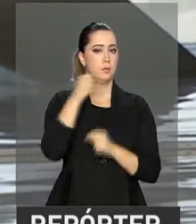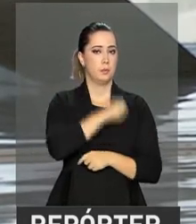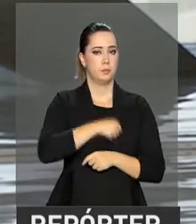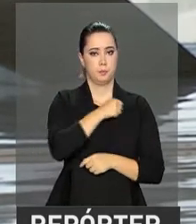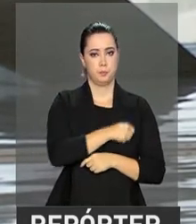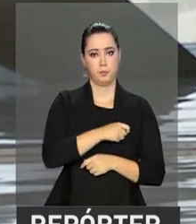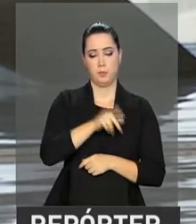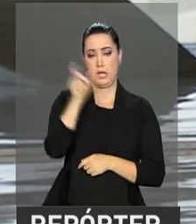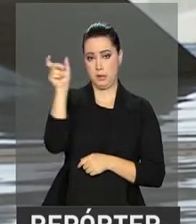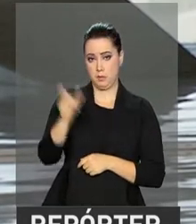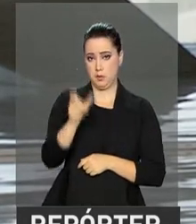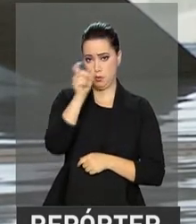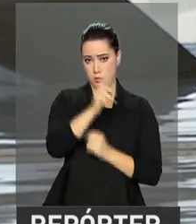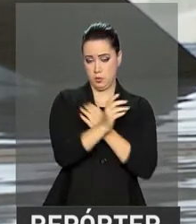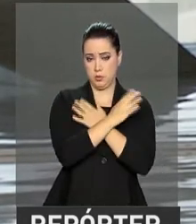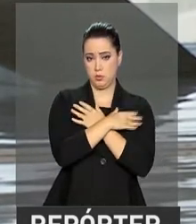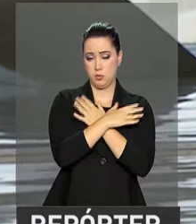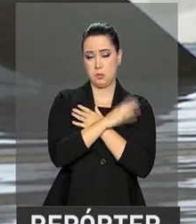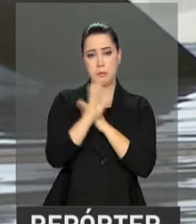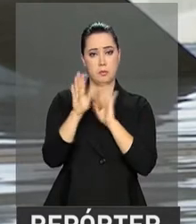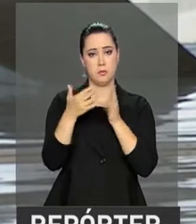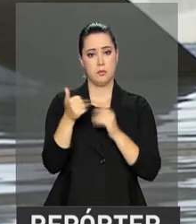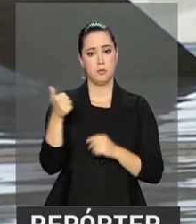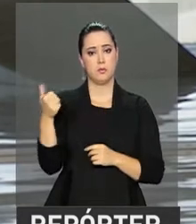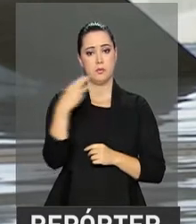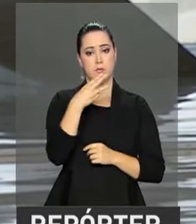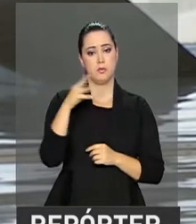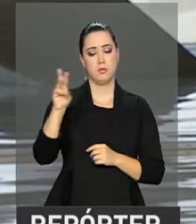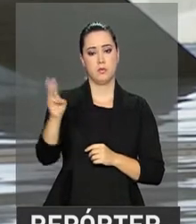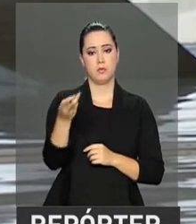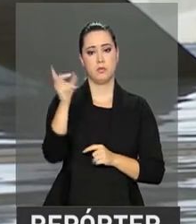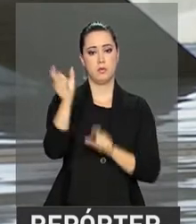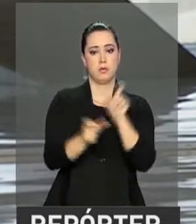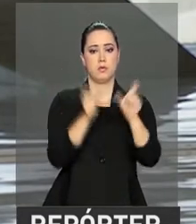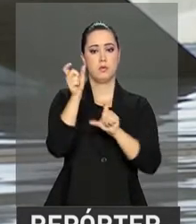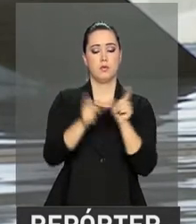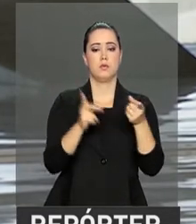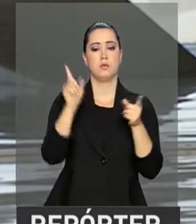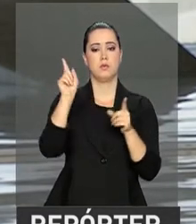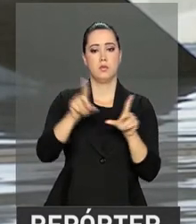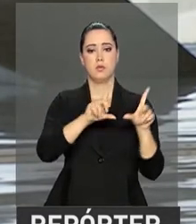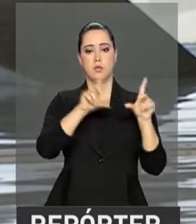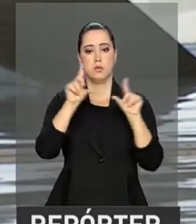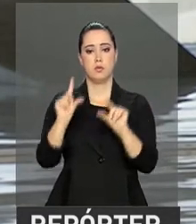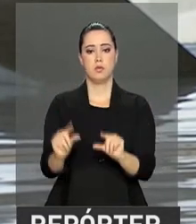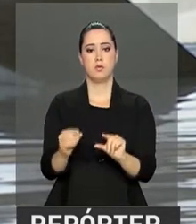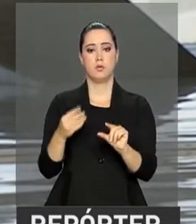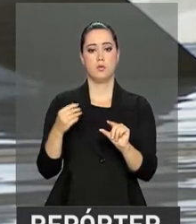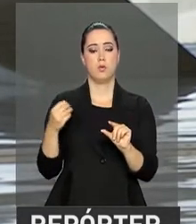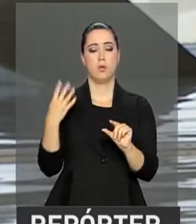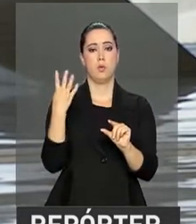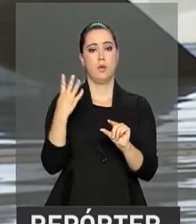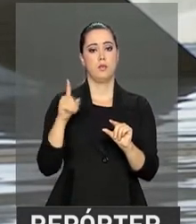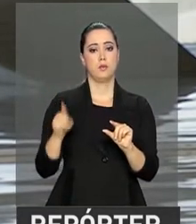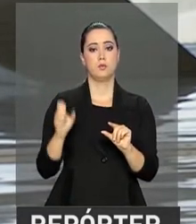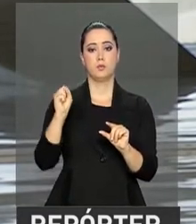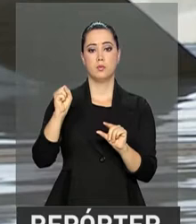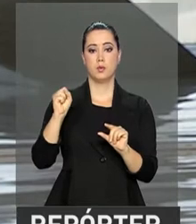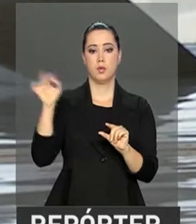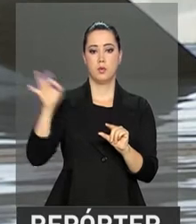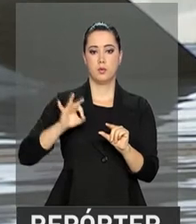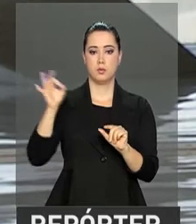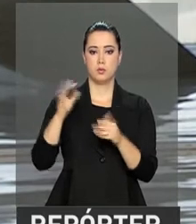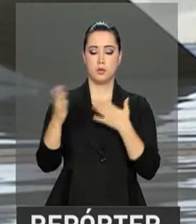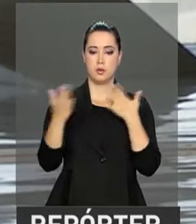foi estimada em pouco mais de 13 milhões de pessoas queda de 4,8 por cento em relação